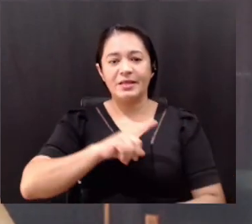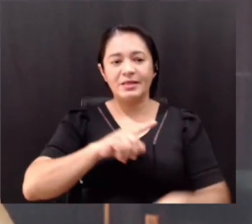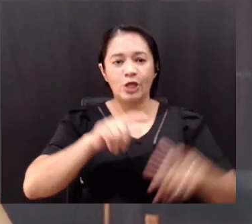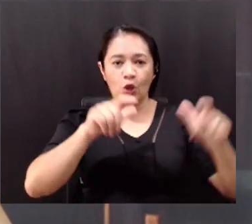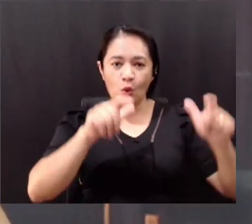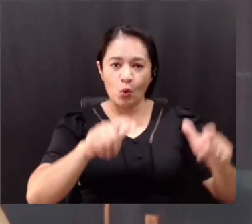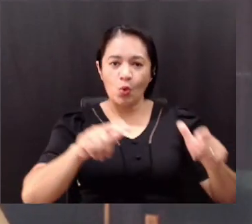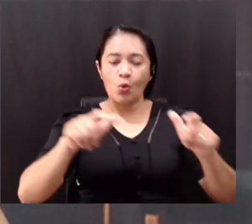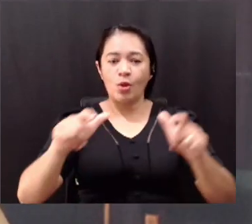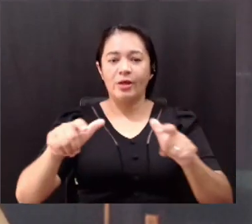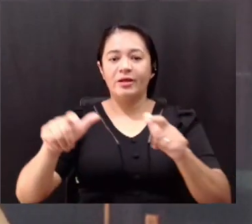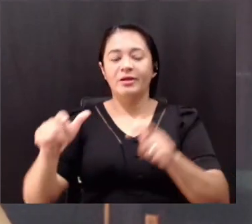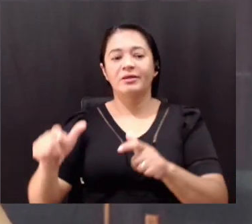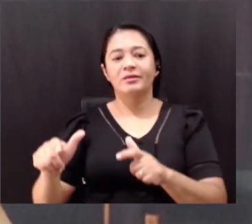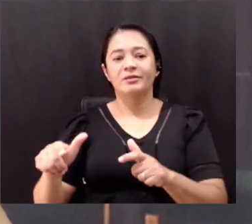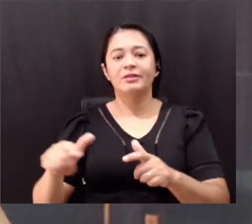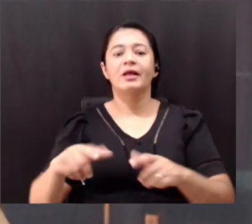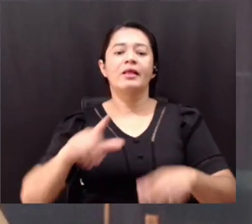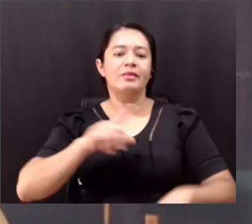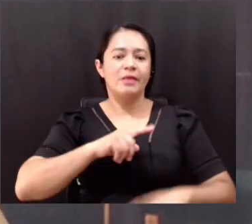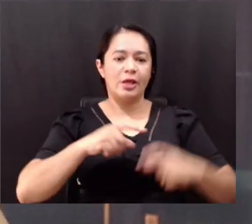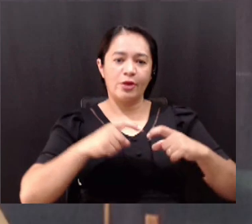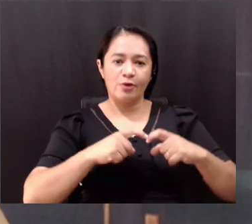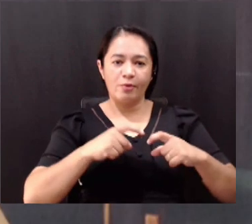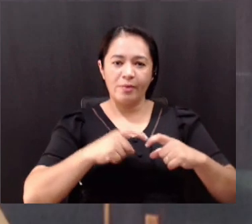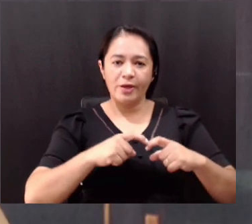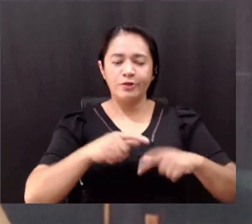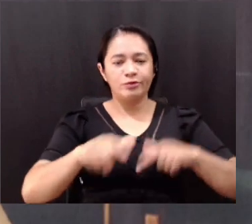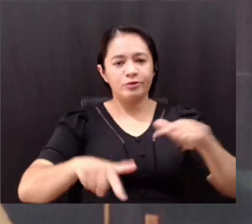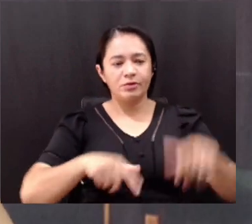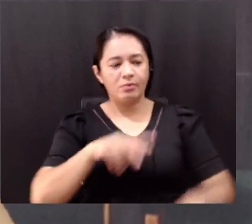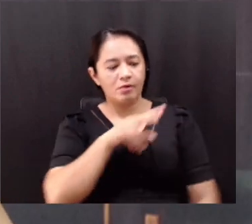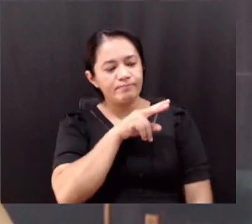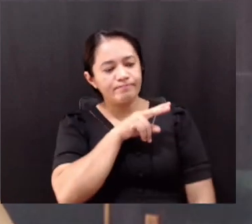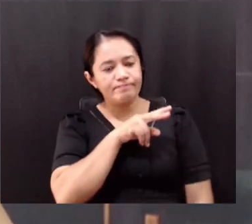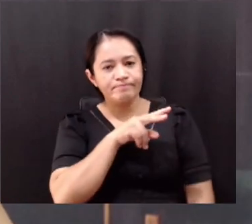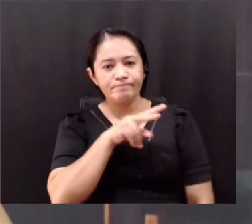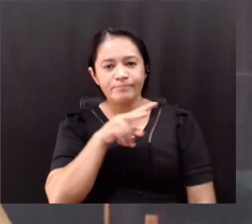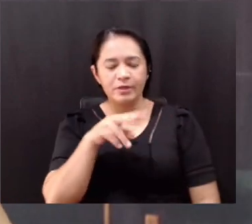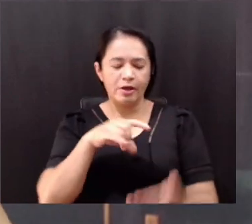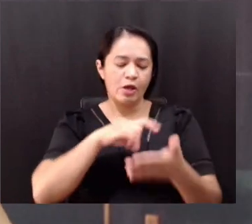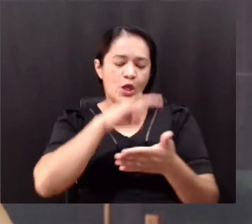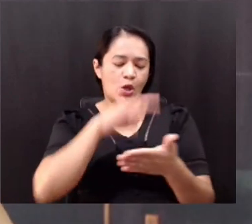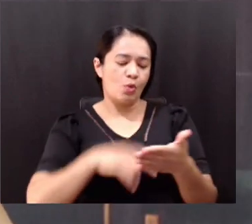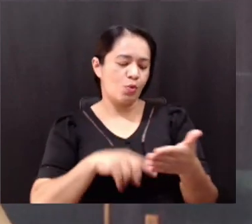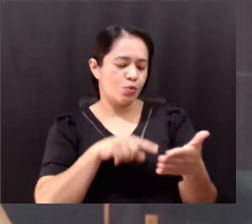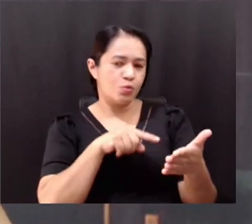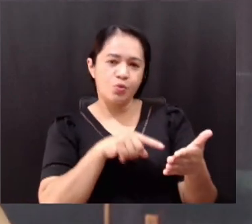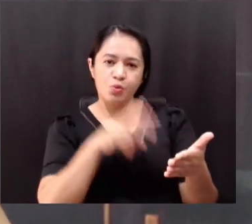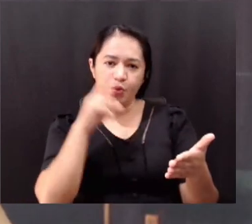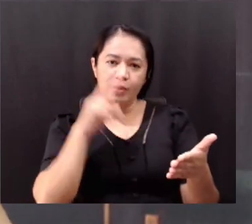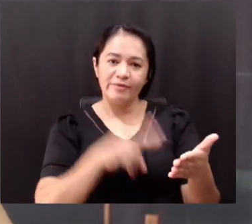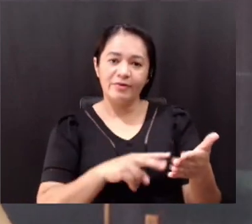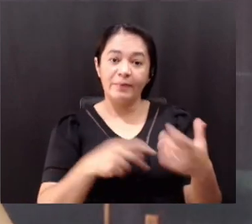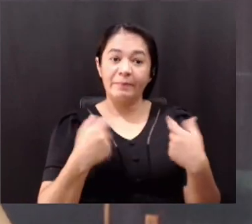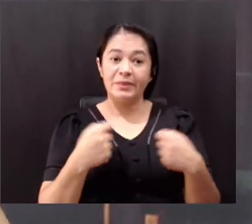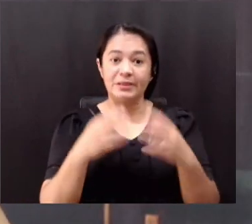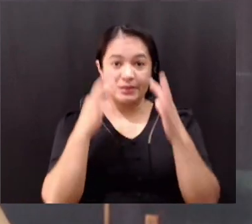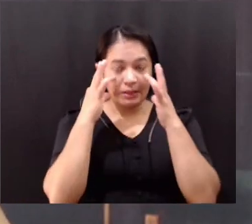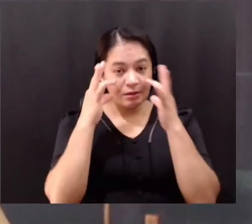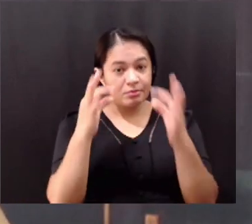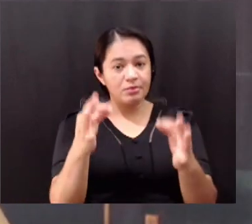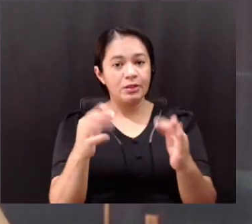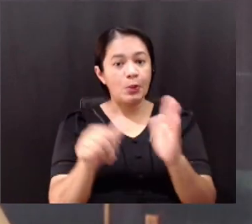que monitora aqueles empregados, que olha para aqueles atestados. Então, ele tem que estar atento a isso. Então, no primeiro sinal de